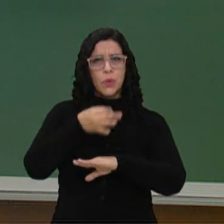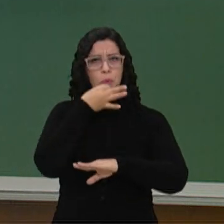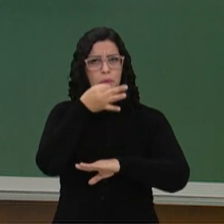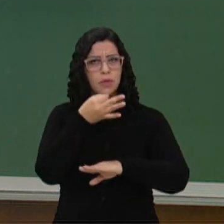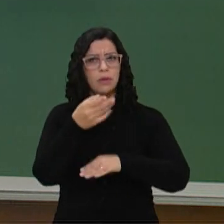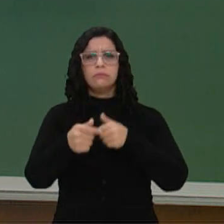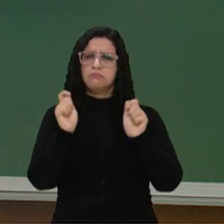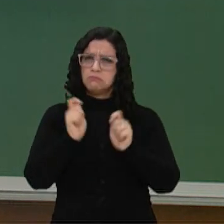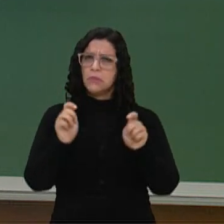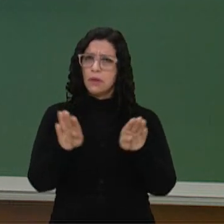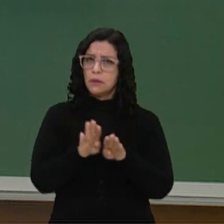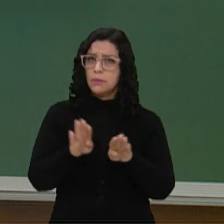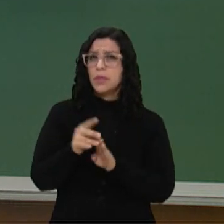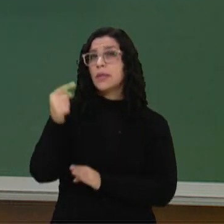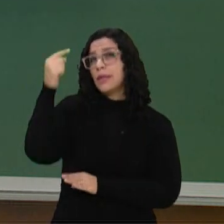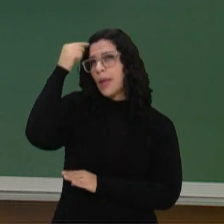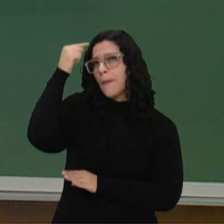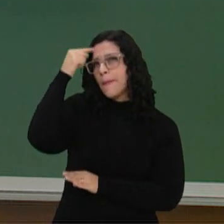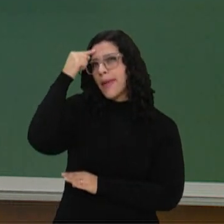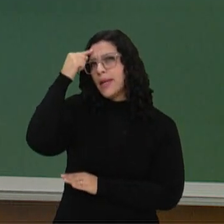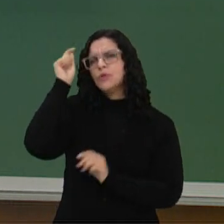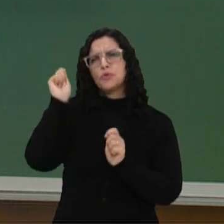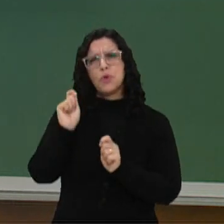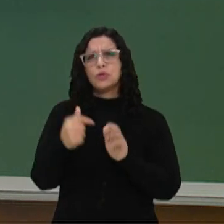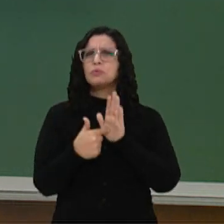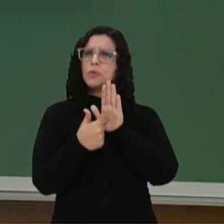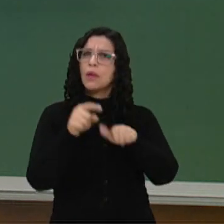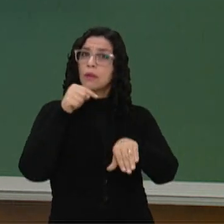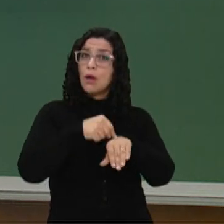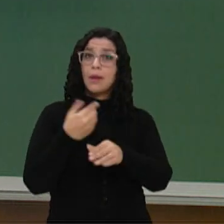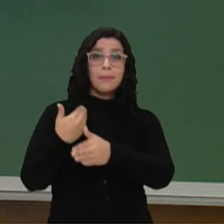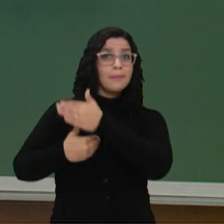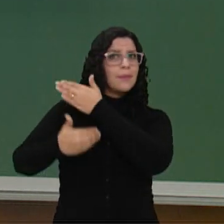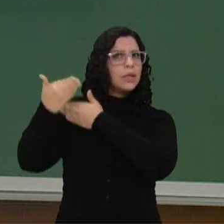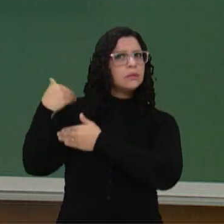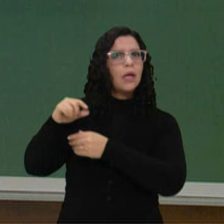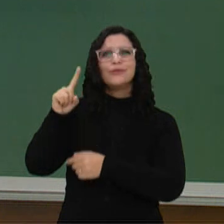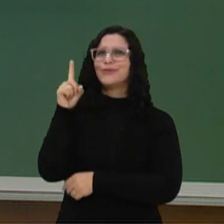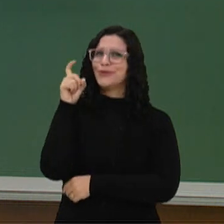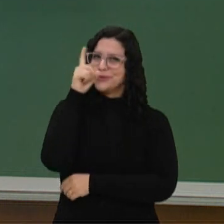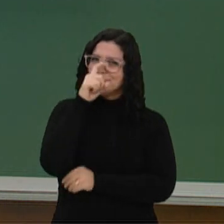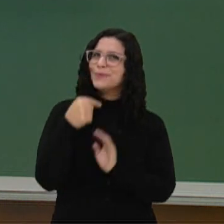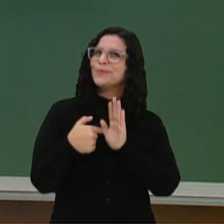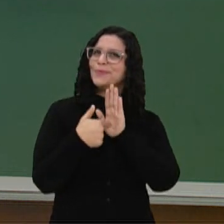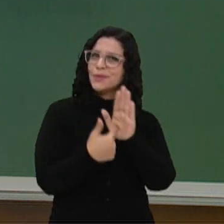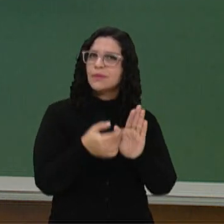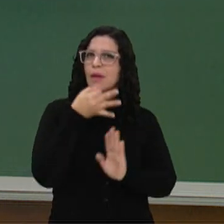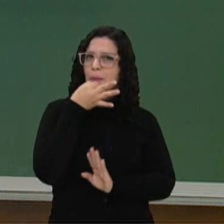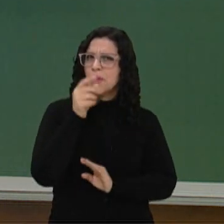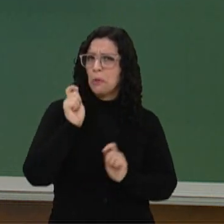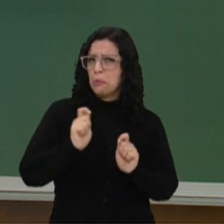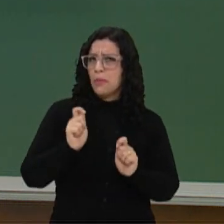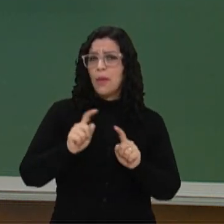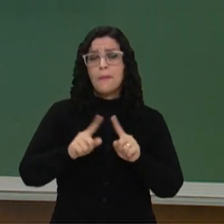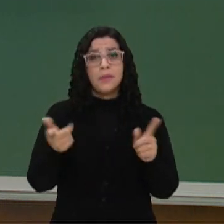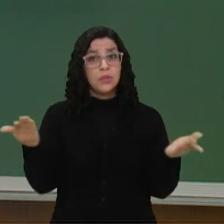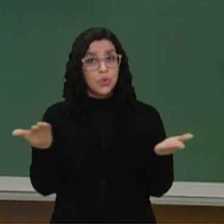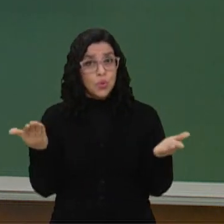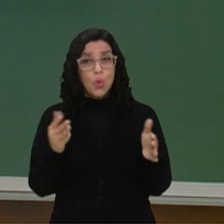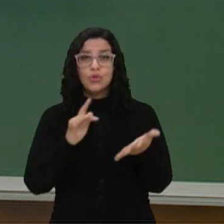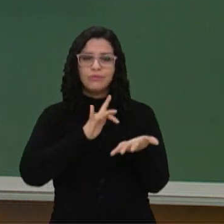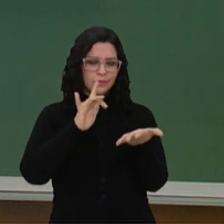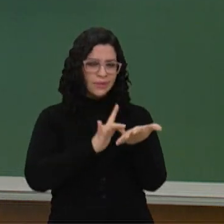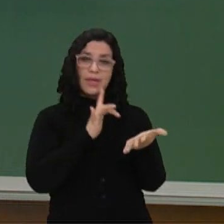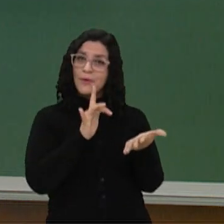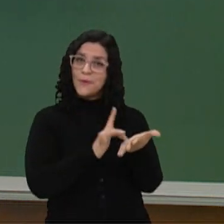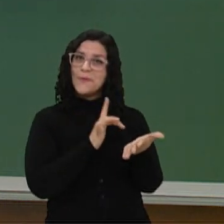relação a algo que pensamos. No passado, talvez fosse um pouco mais difícil demonstrar o pensamento, mas hoje em dia, com um celular na